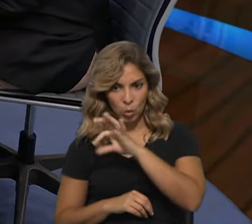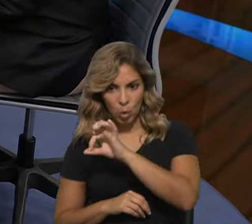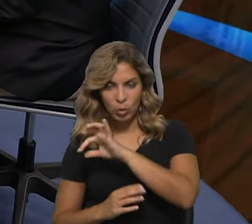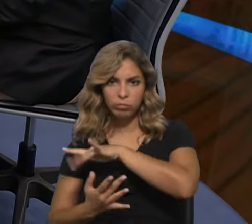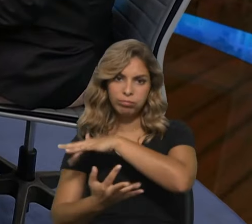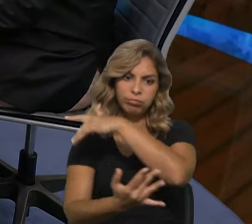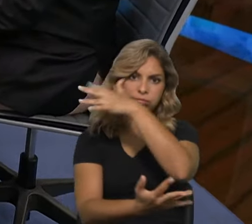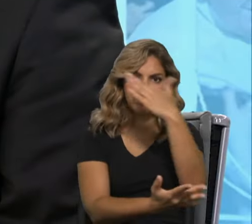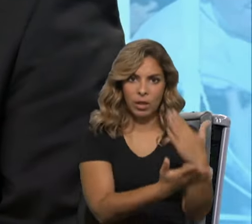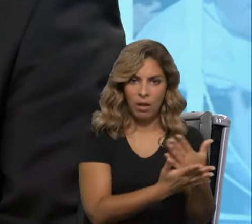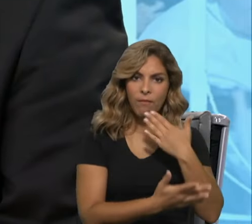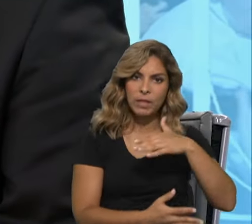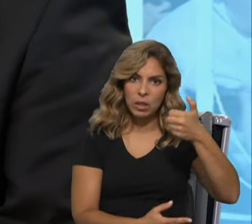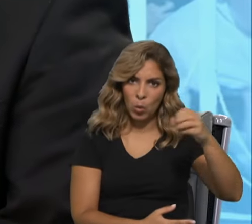é?